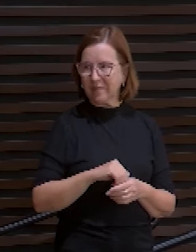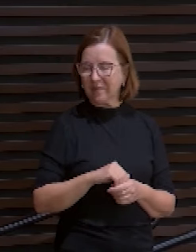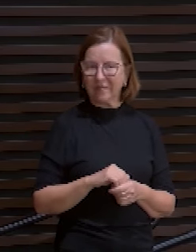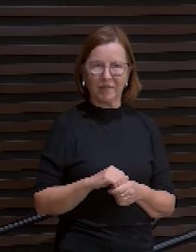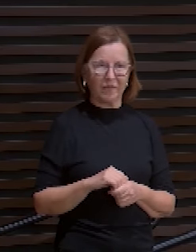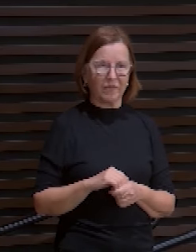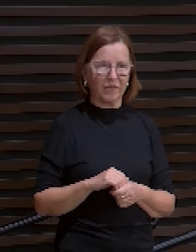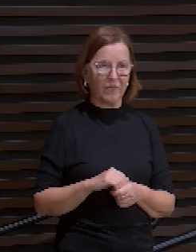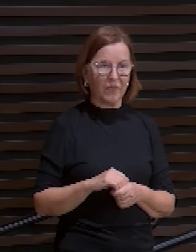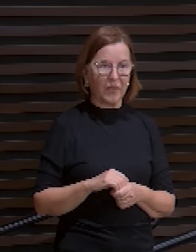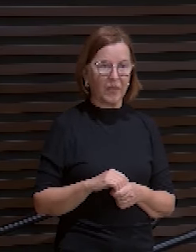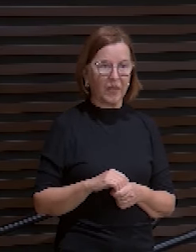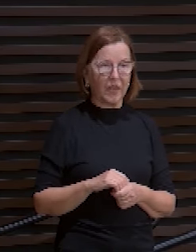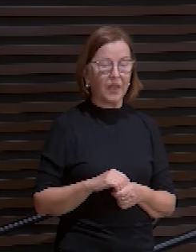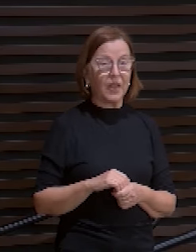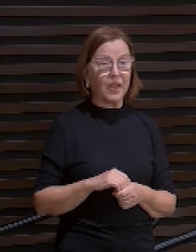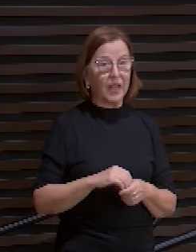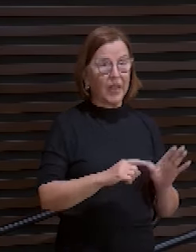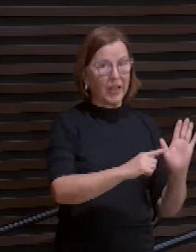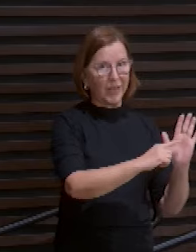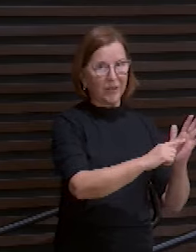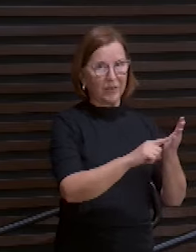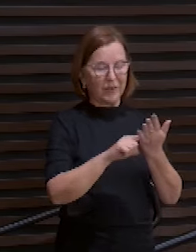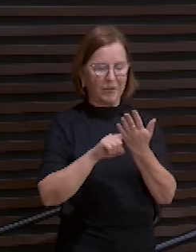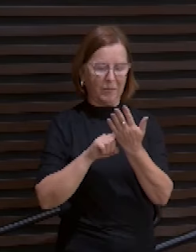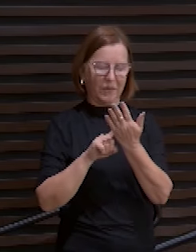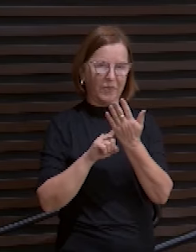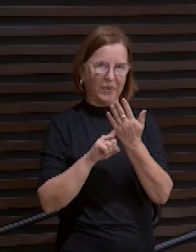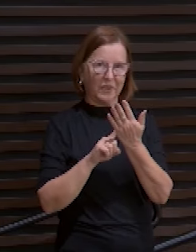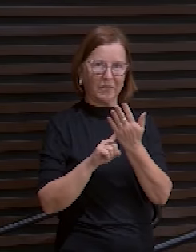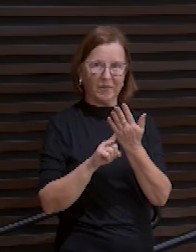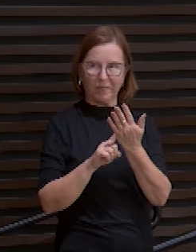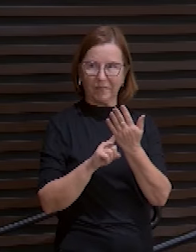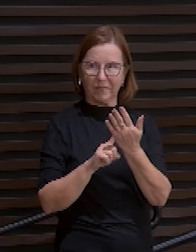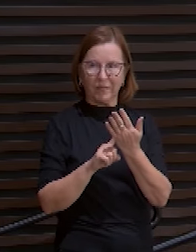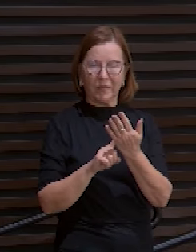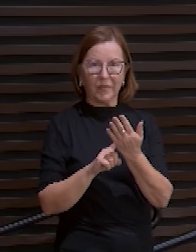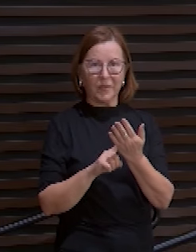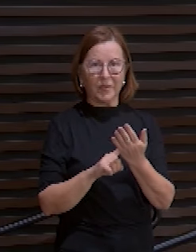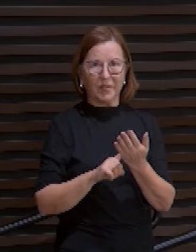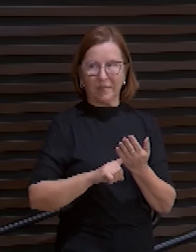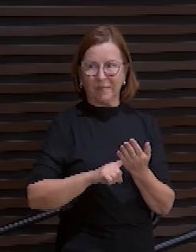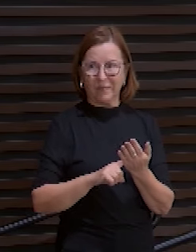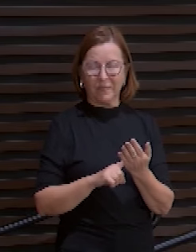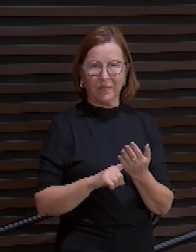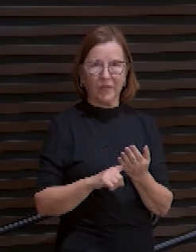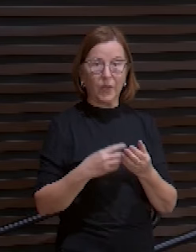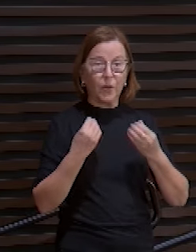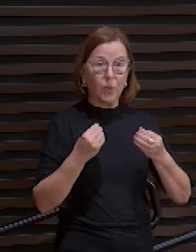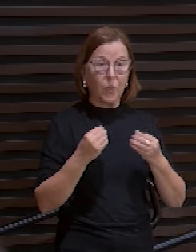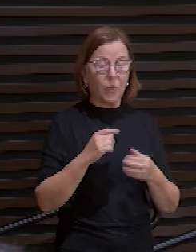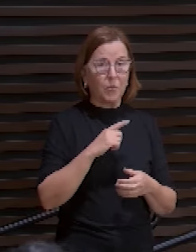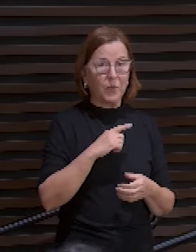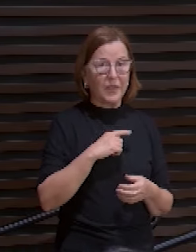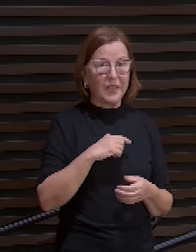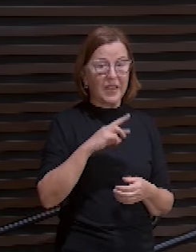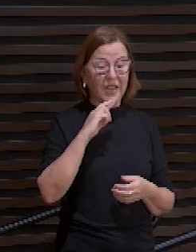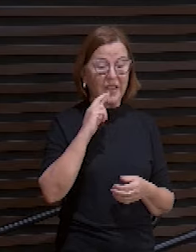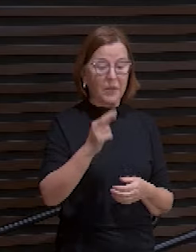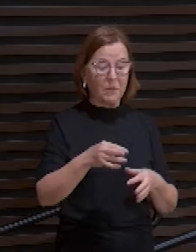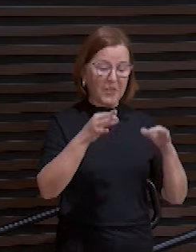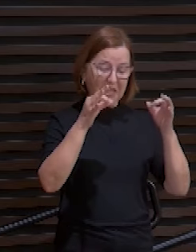que ela nos mostra e como nós temos a resposta certa Nessas horas e nessas